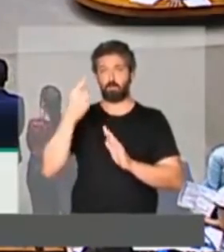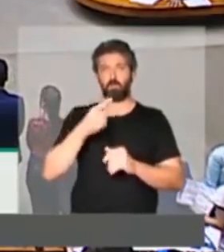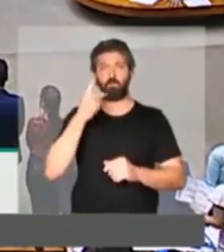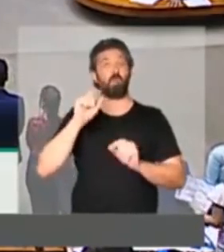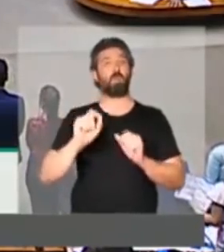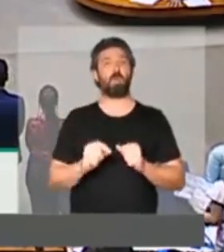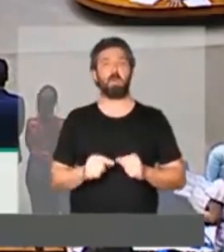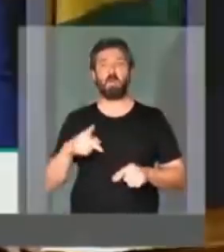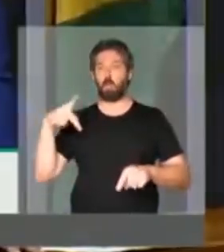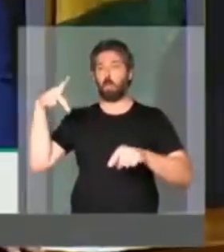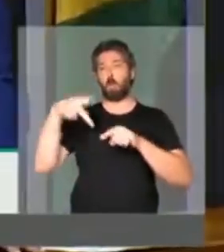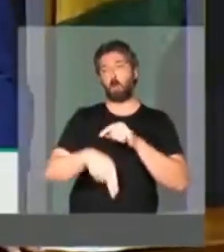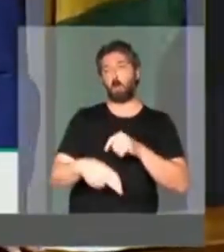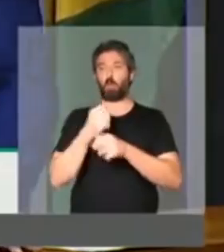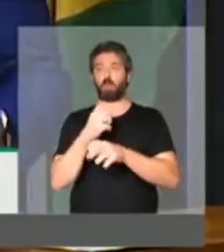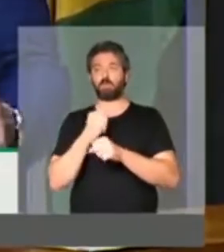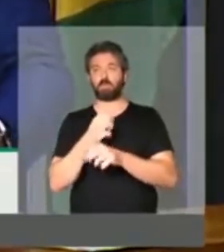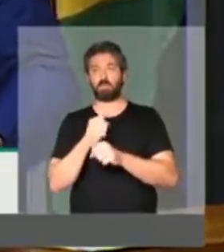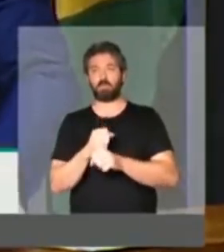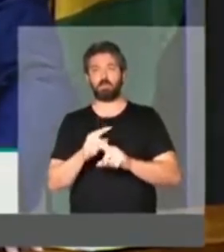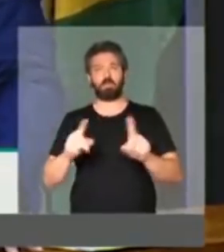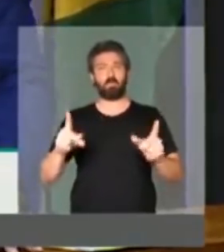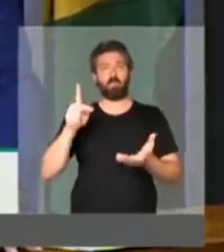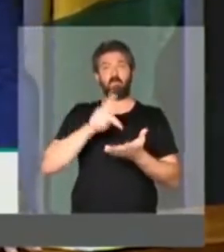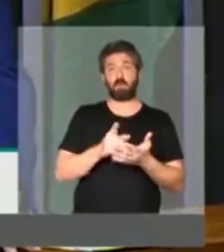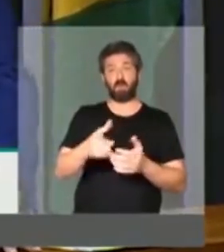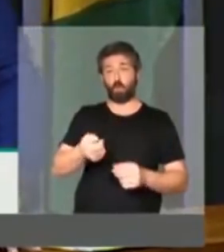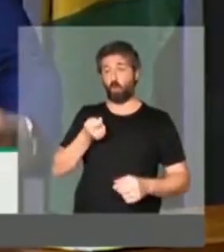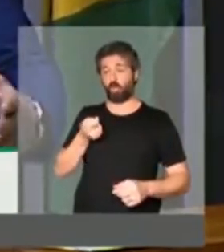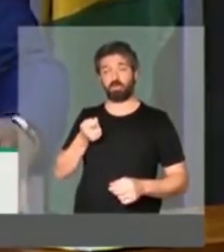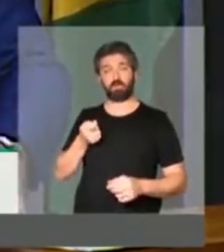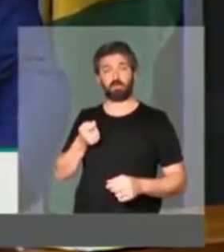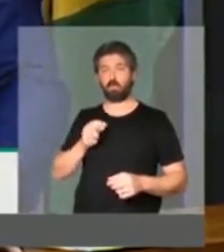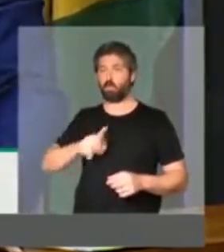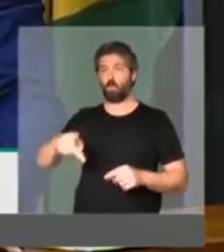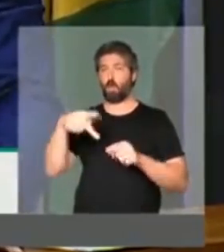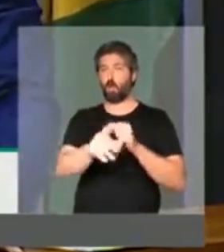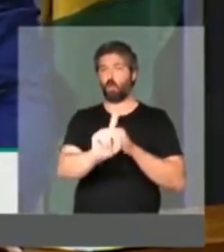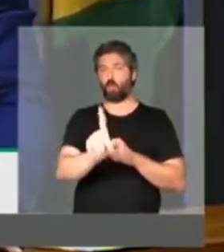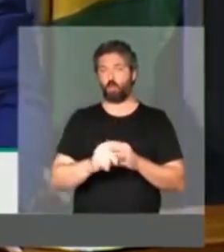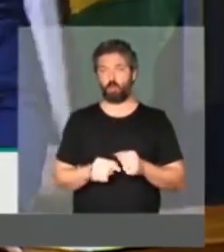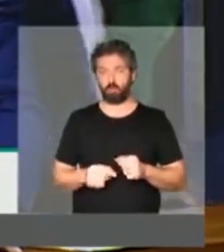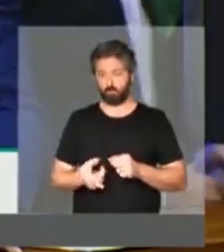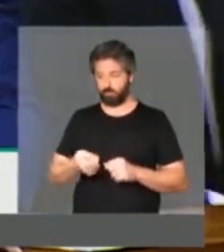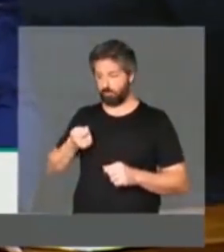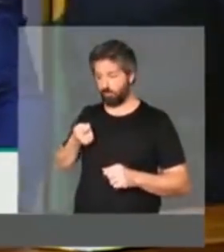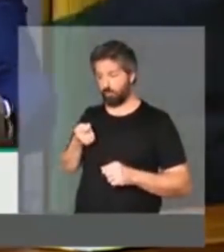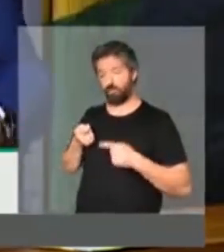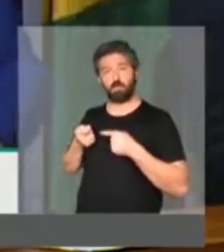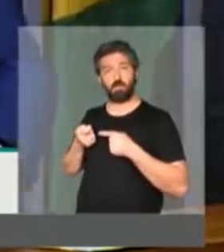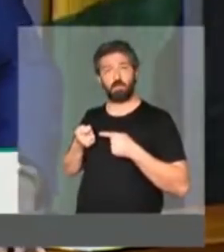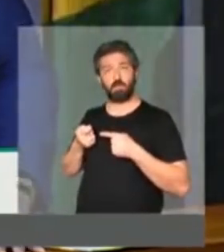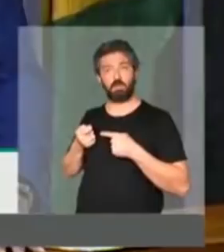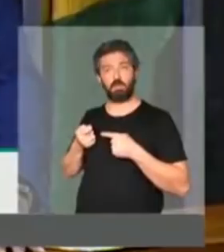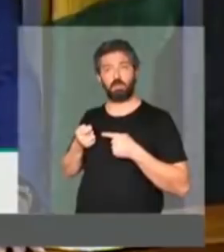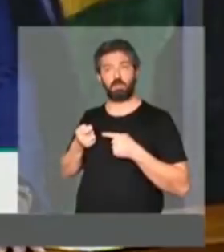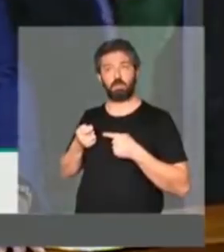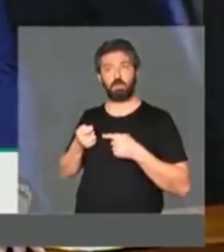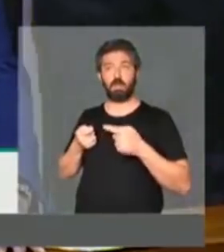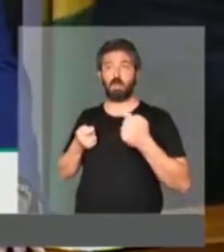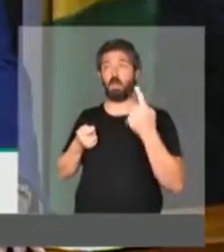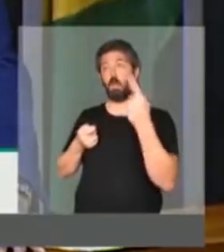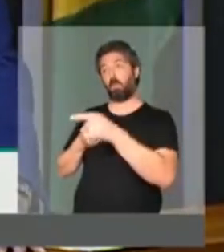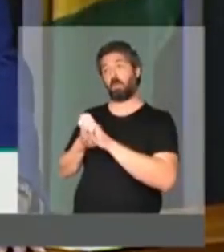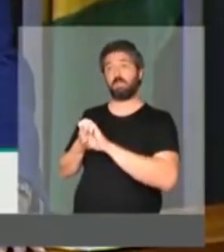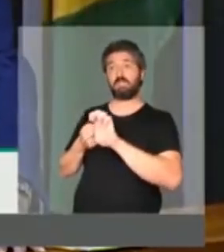tem dito que é um corte no orçamento, quando na verdade é um contingenciamento, e outros dizendo que esse contingenciamento, ou corte, para a